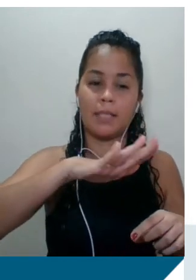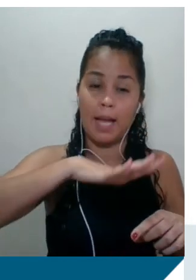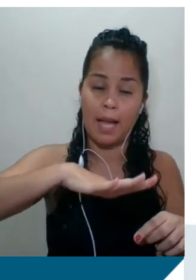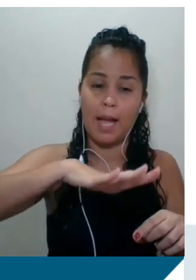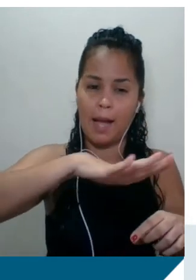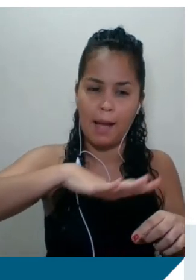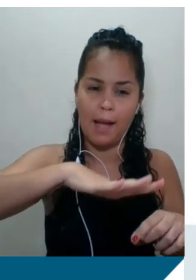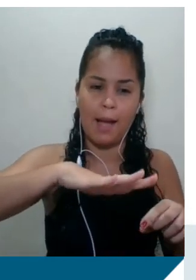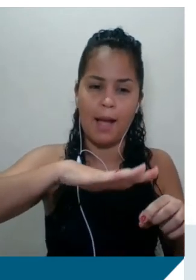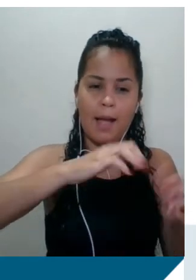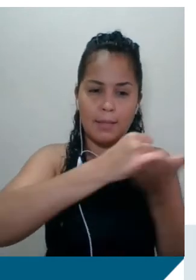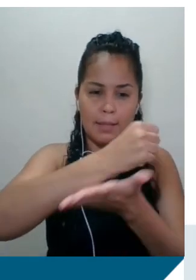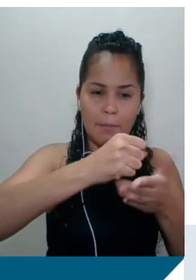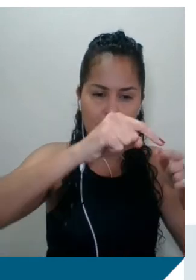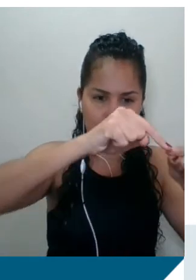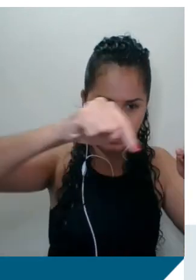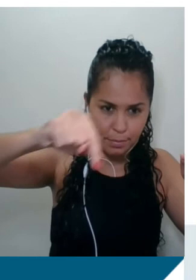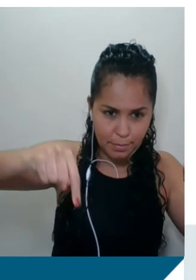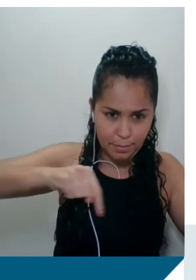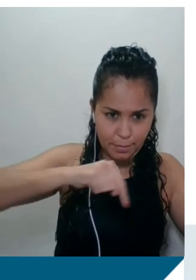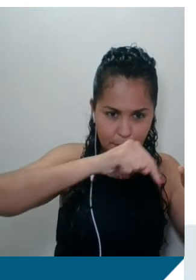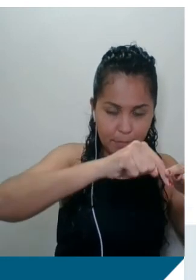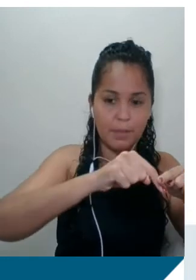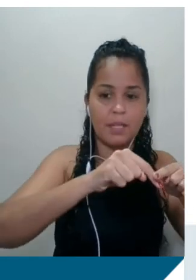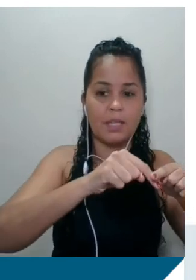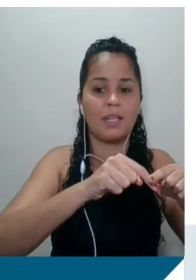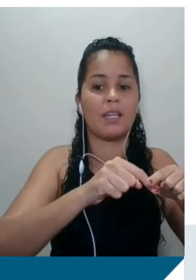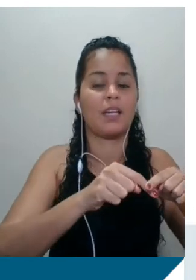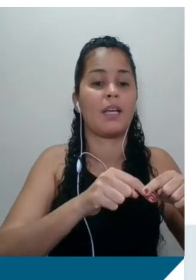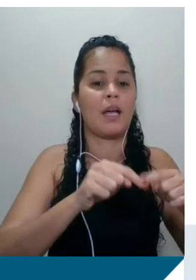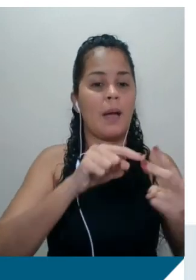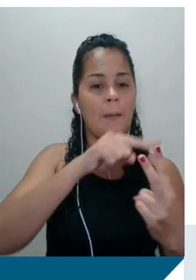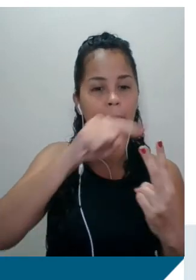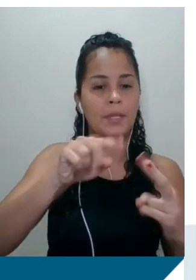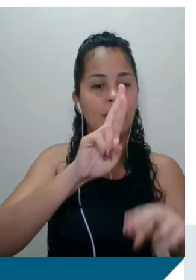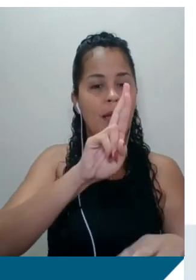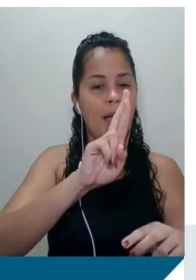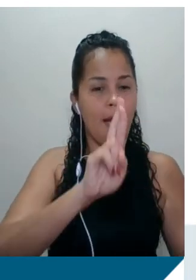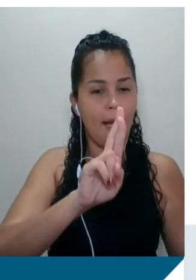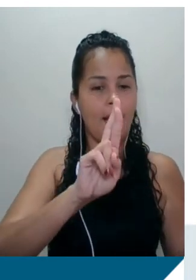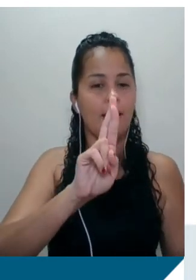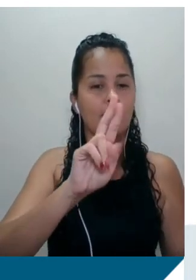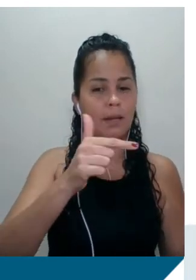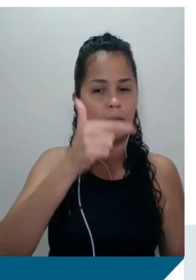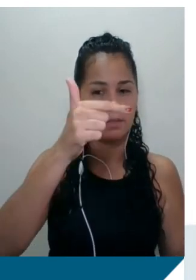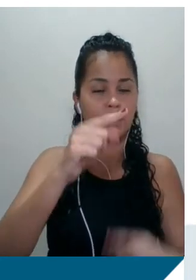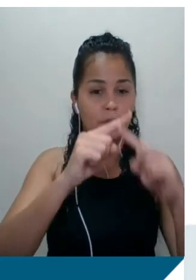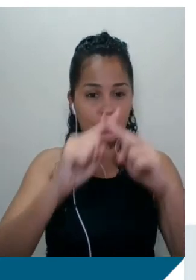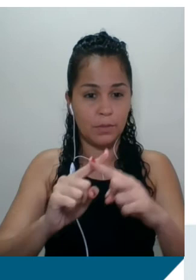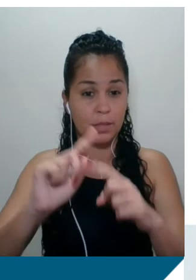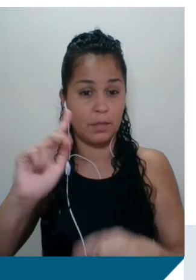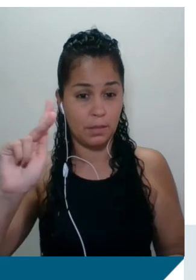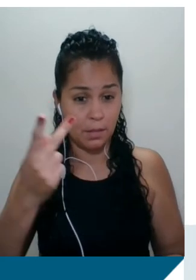também conhece é a área da base, também circular, então esse πr ao quadrado vezes a altura. Okay?